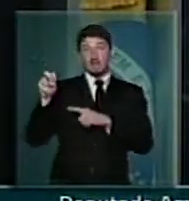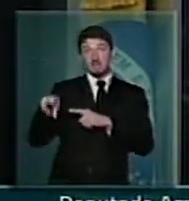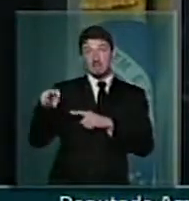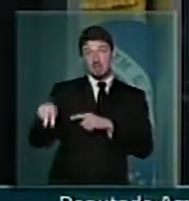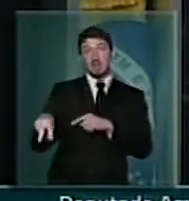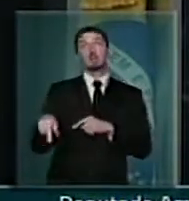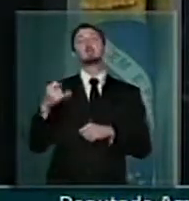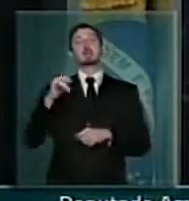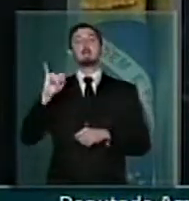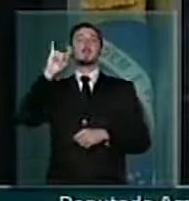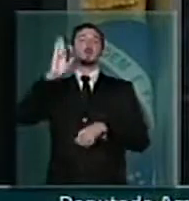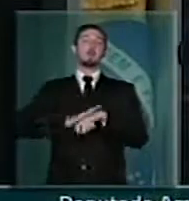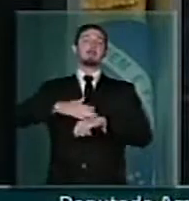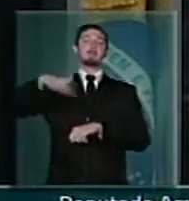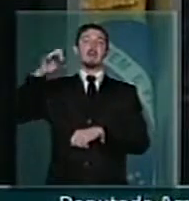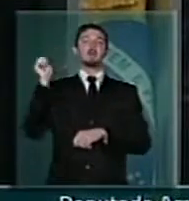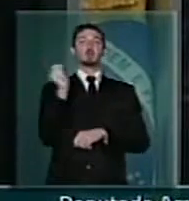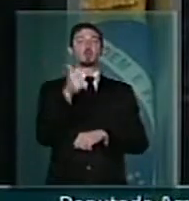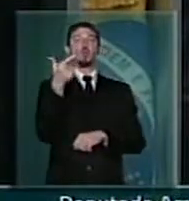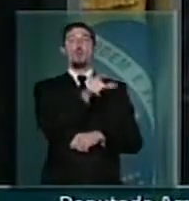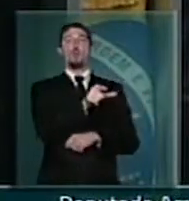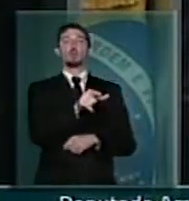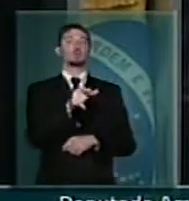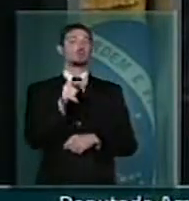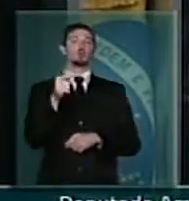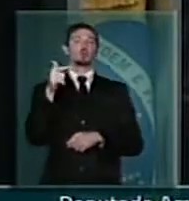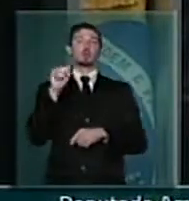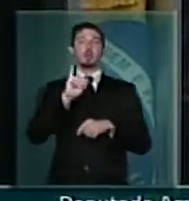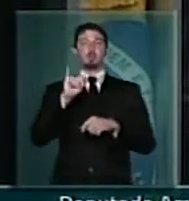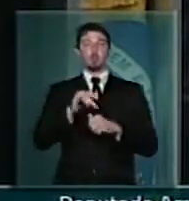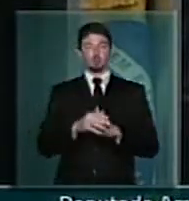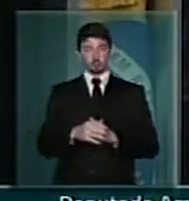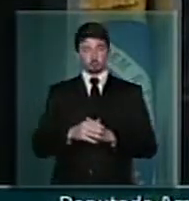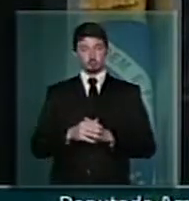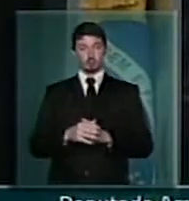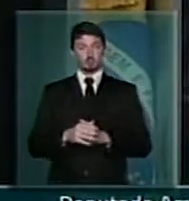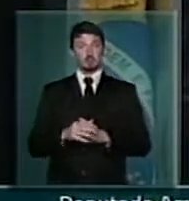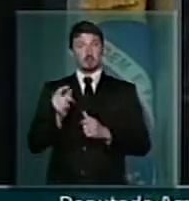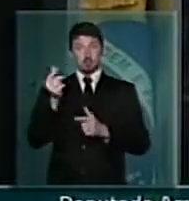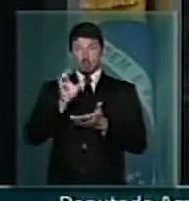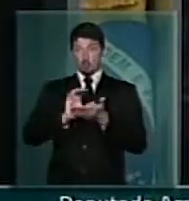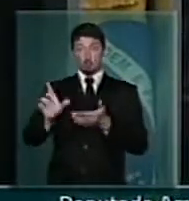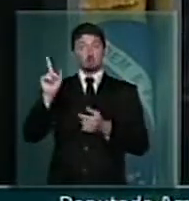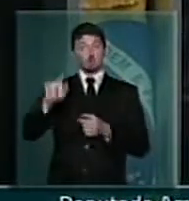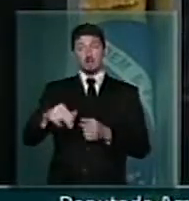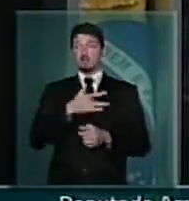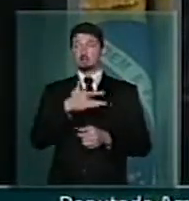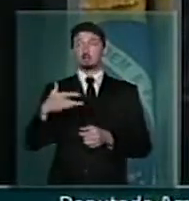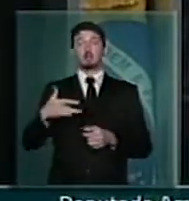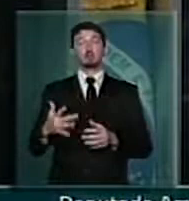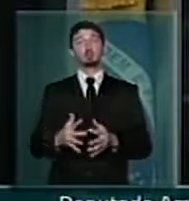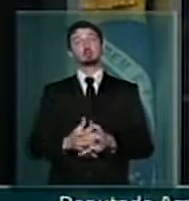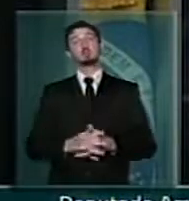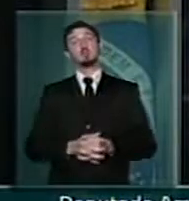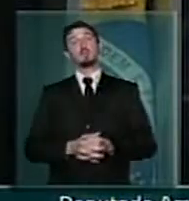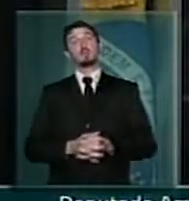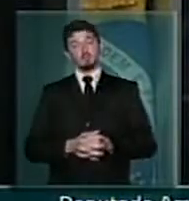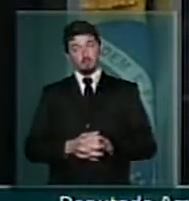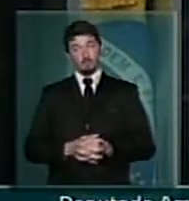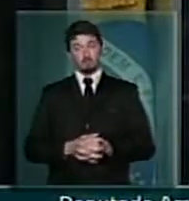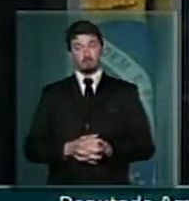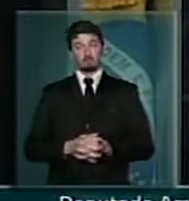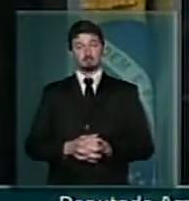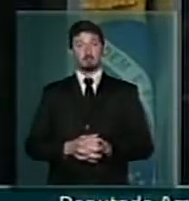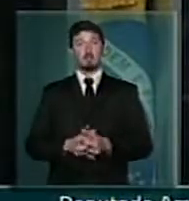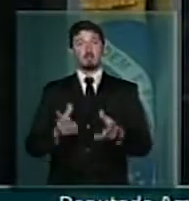tem que ser tributado em maior monta e esses recursos revertidos para o Sistema Único de Saúde,